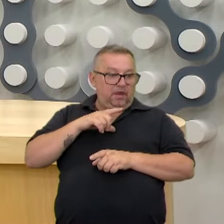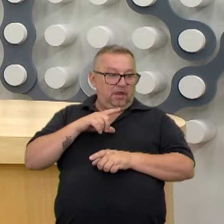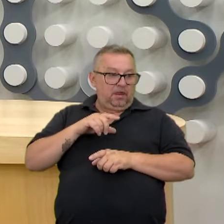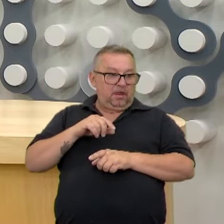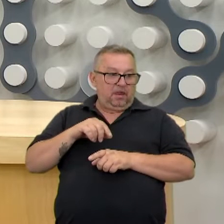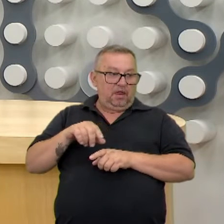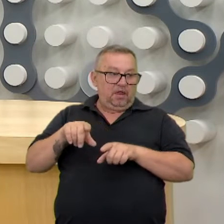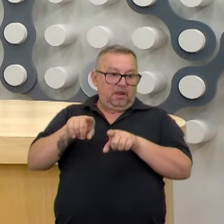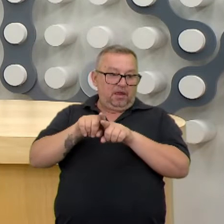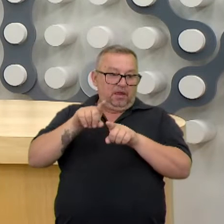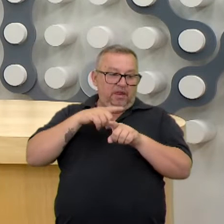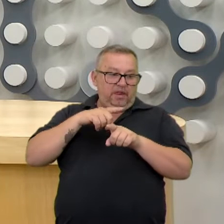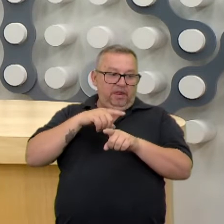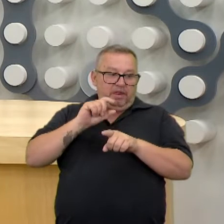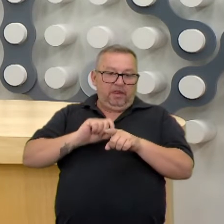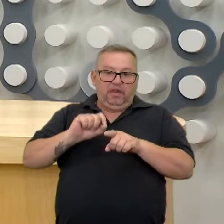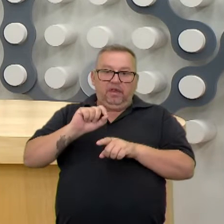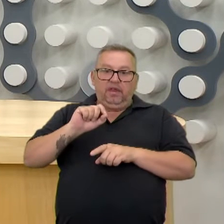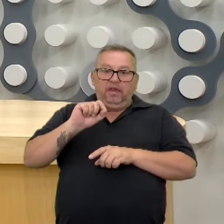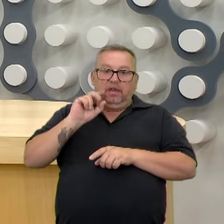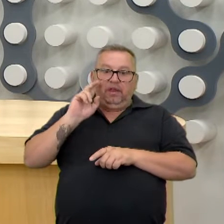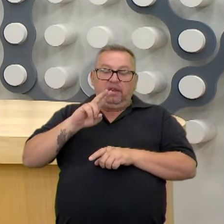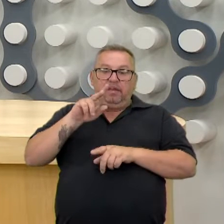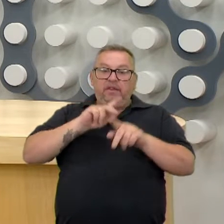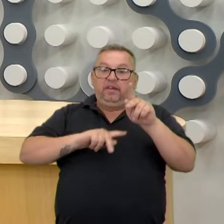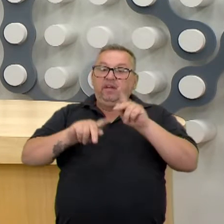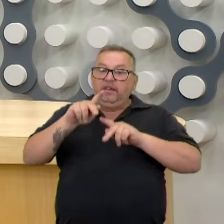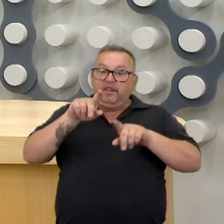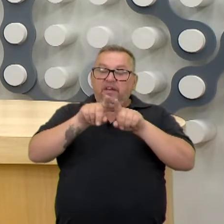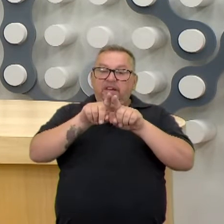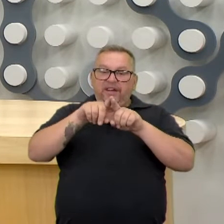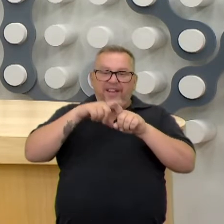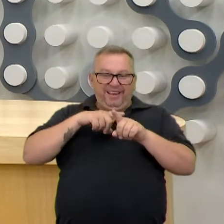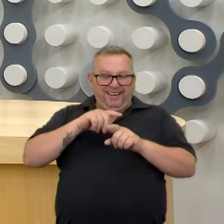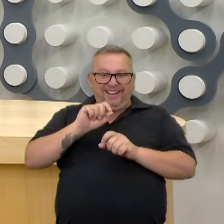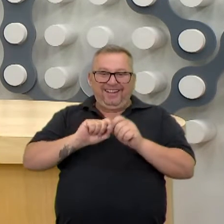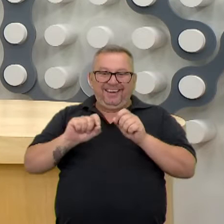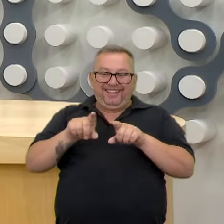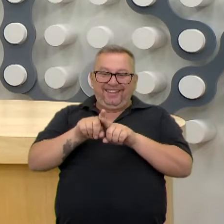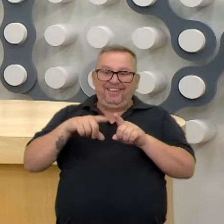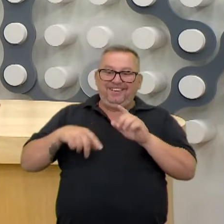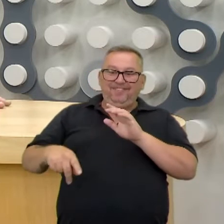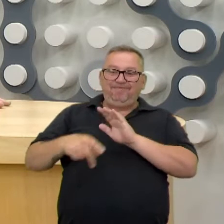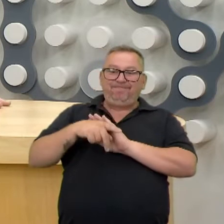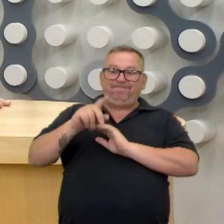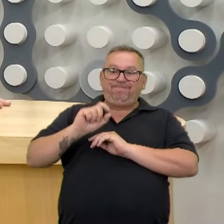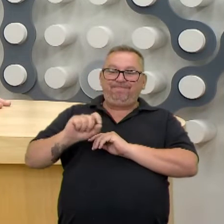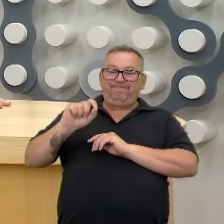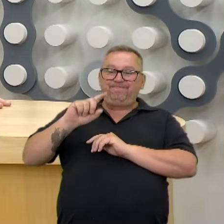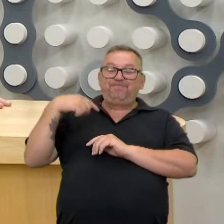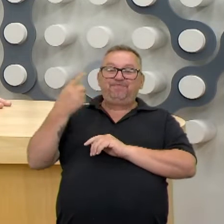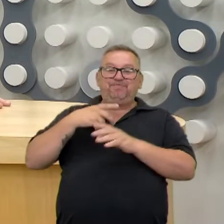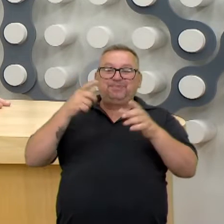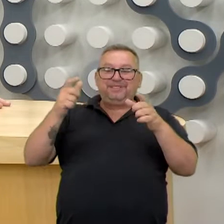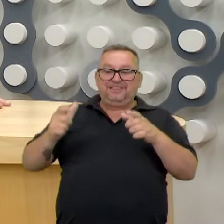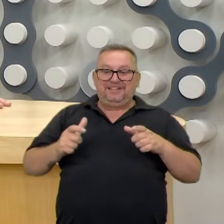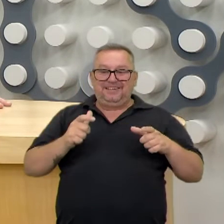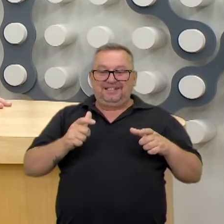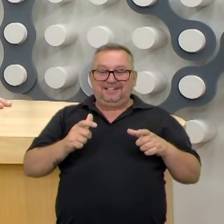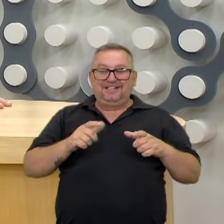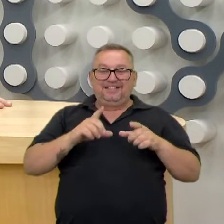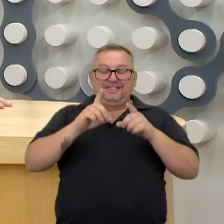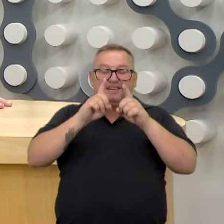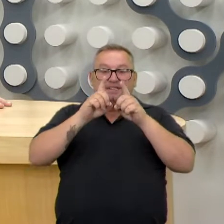visualizando aí a questão da população, é que ele faz parte aí de uma área, né, que é a área de